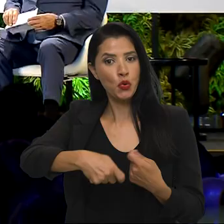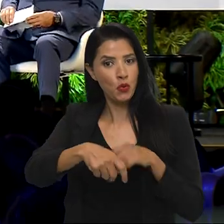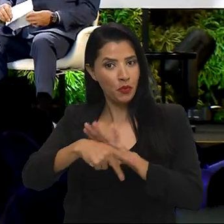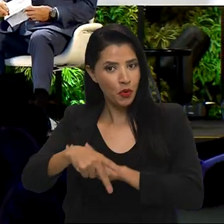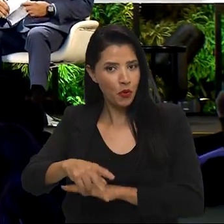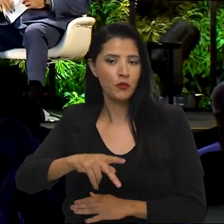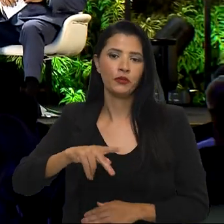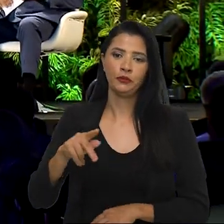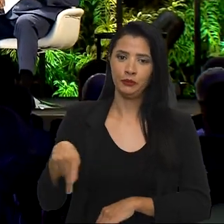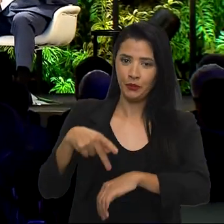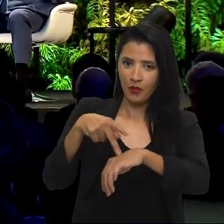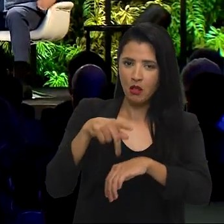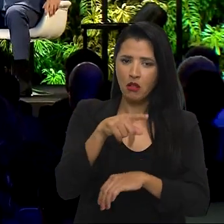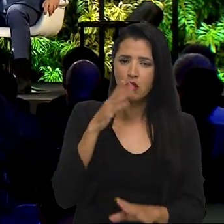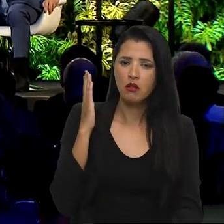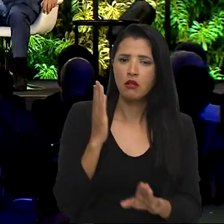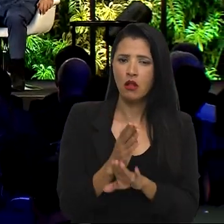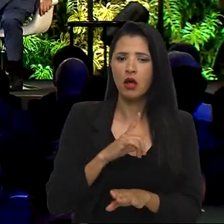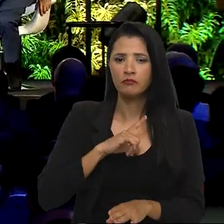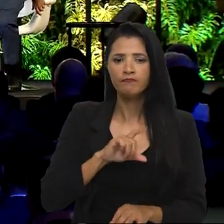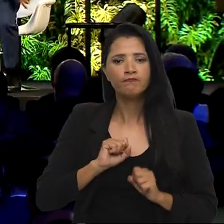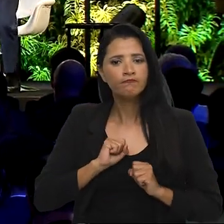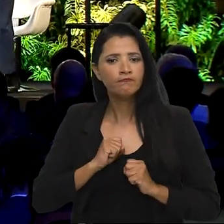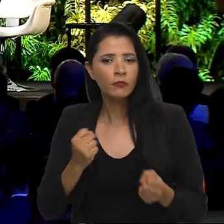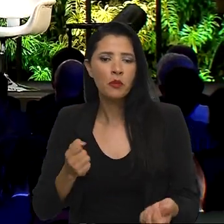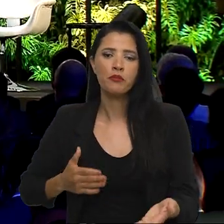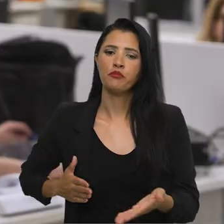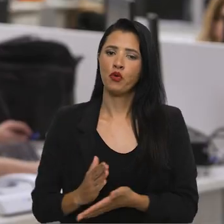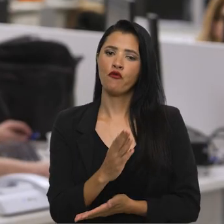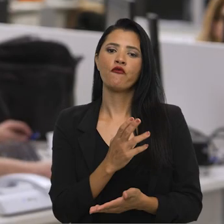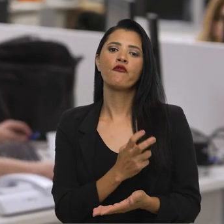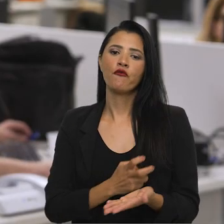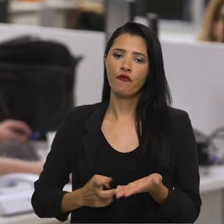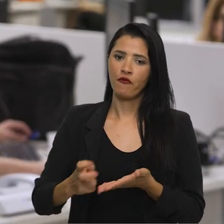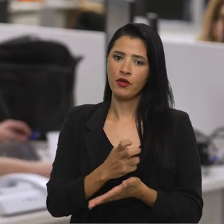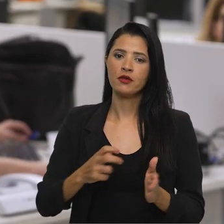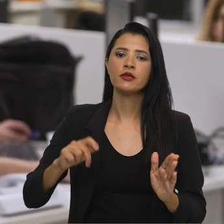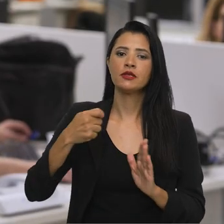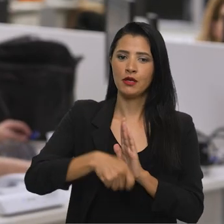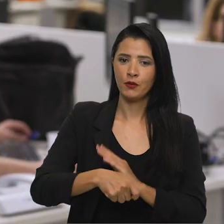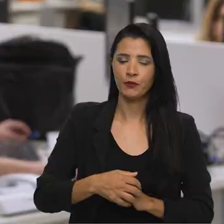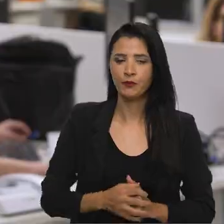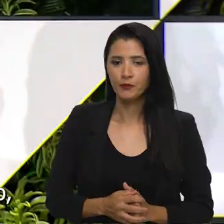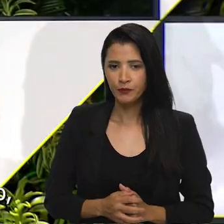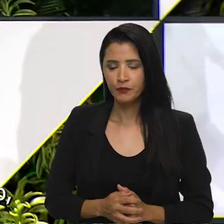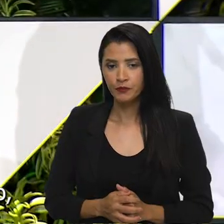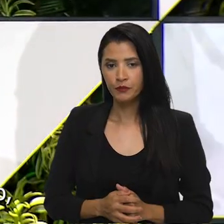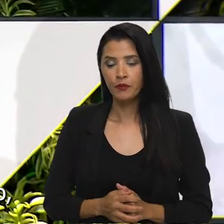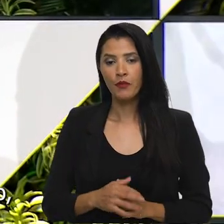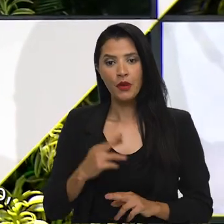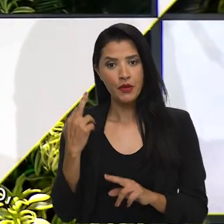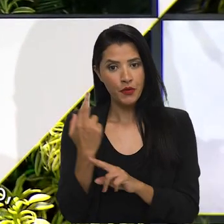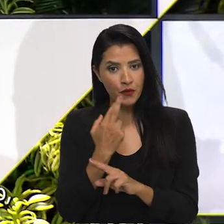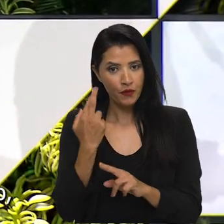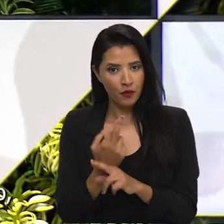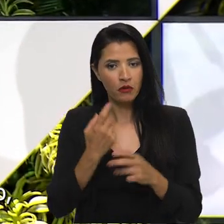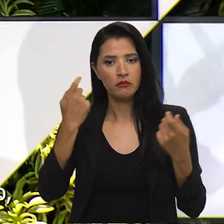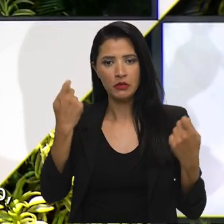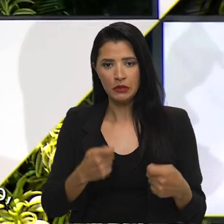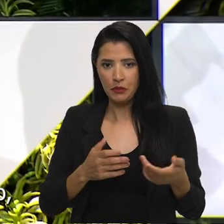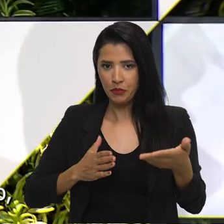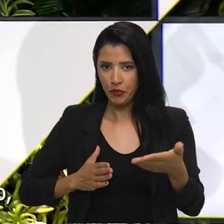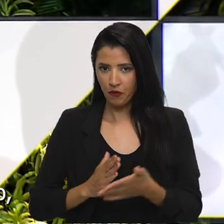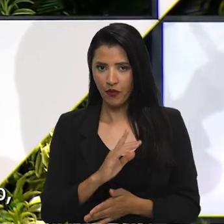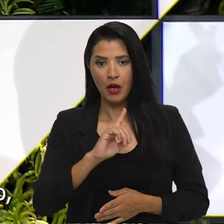social e econômico do país. No encontro, ele defendeu a aprovação da reforma tributária. Reformas tem